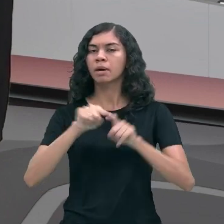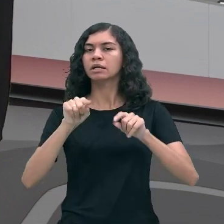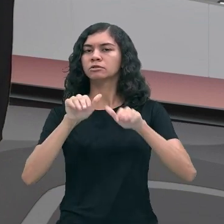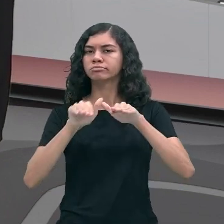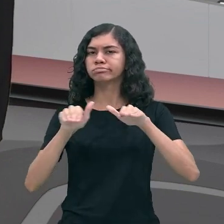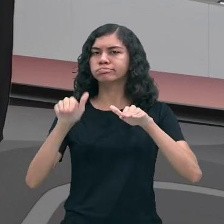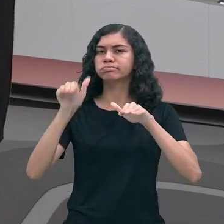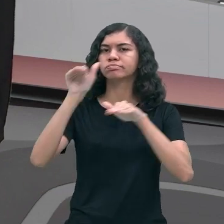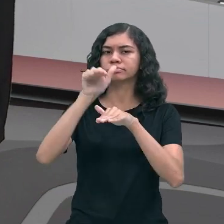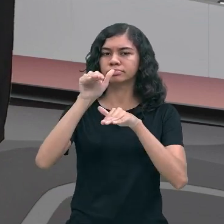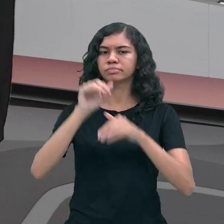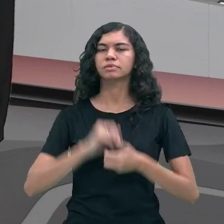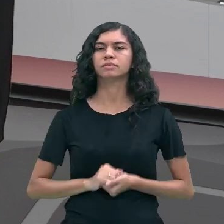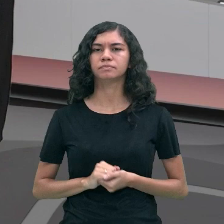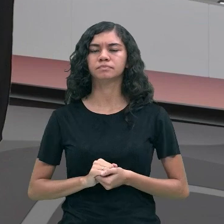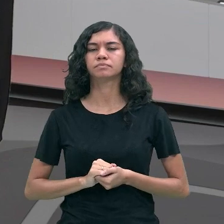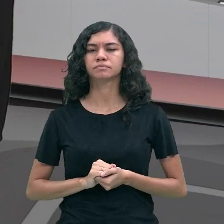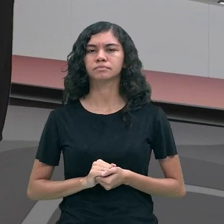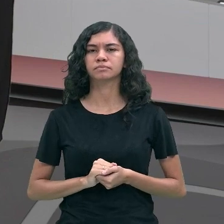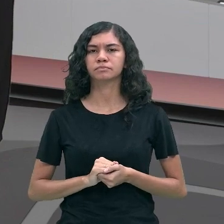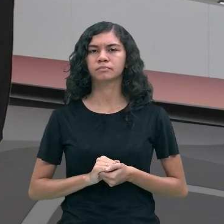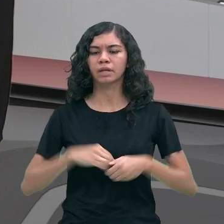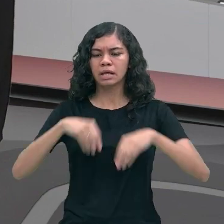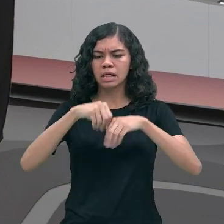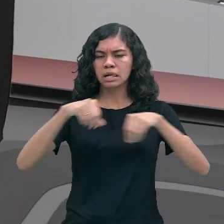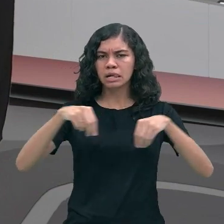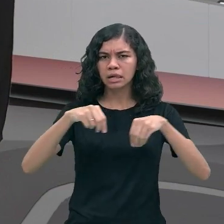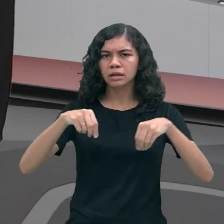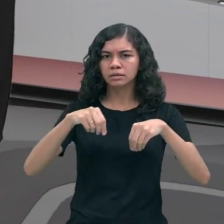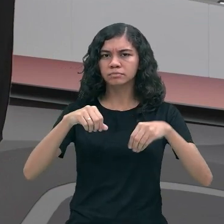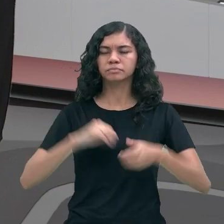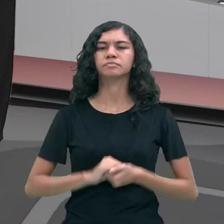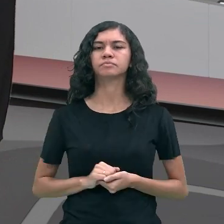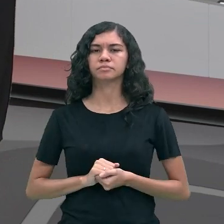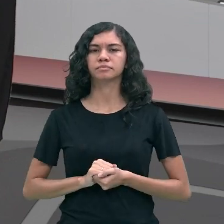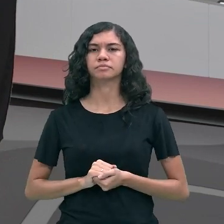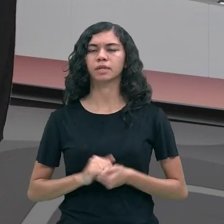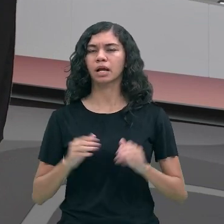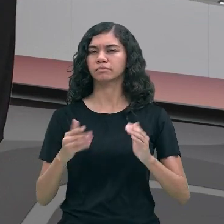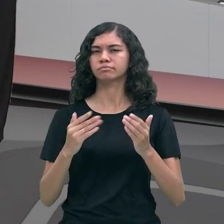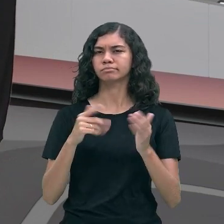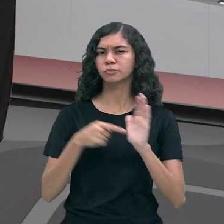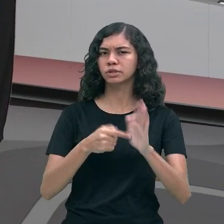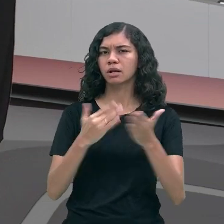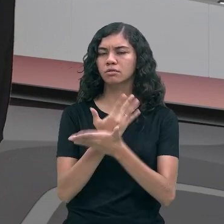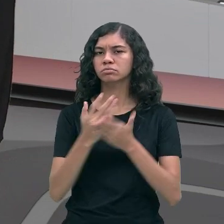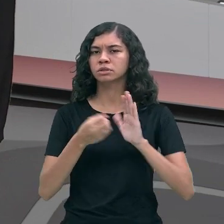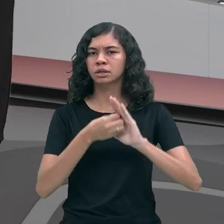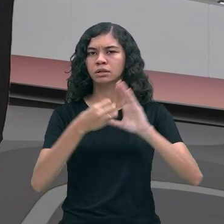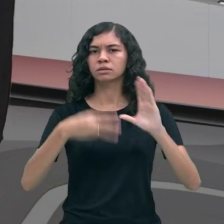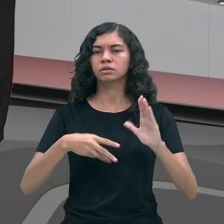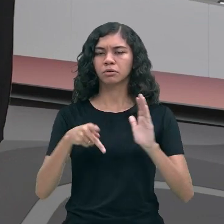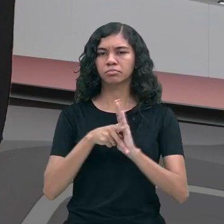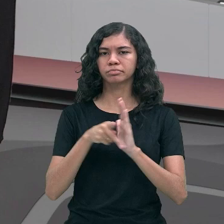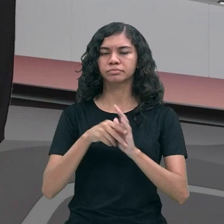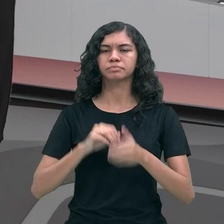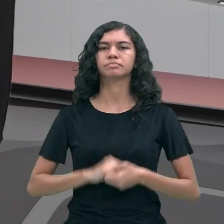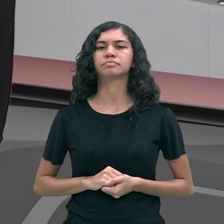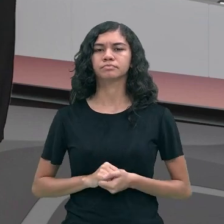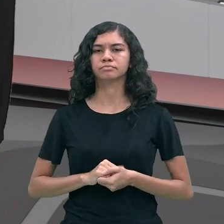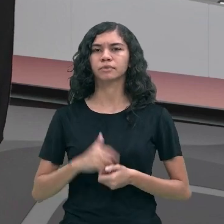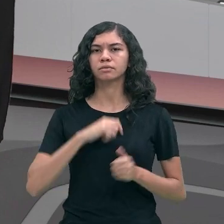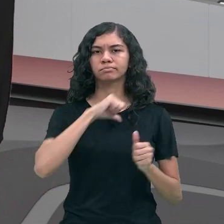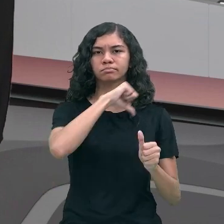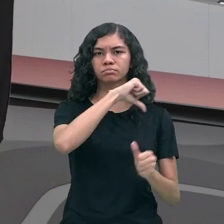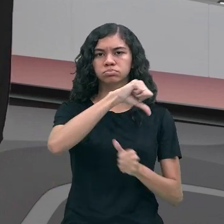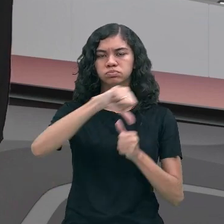que vai ser a considerada mata de terra firme. Vamos verificar algumas características da mata de várzea, né? São espécies de transição, porque